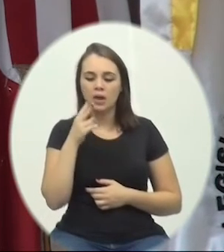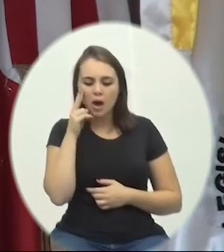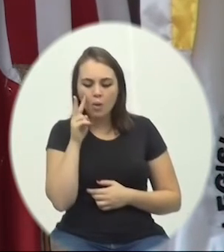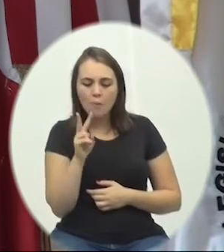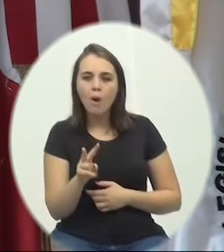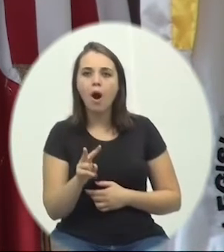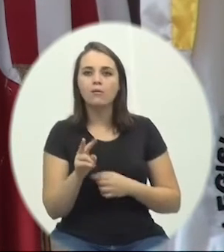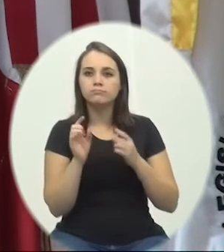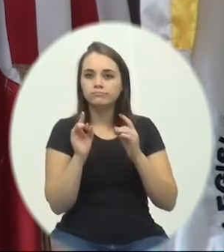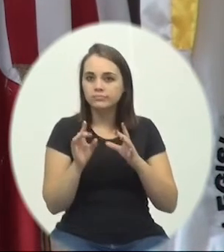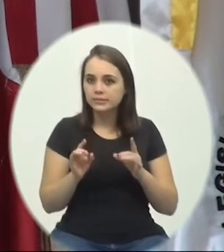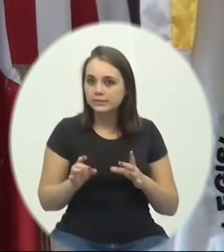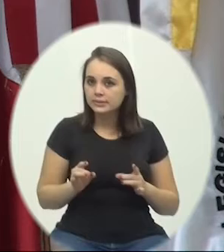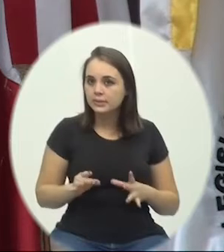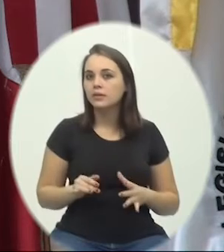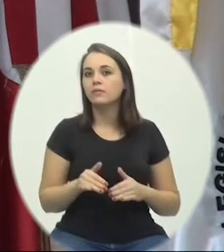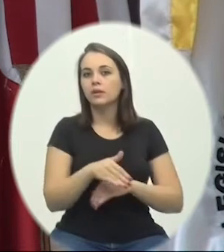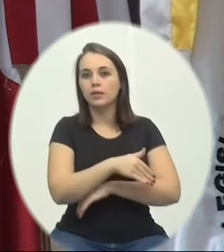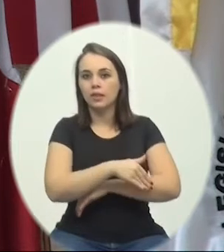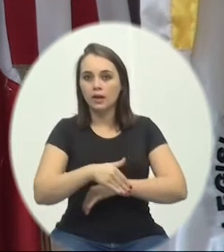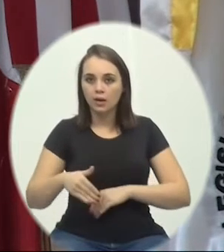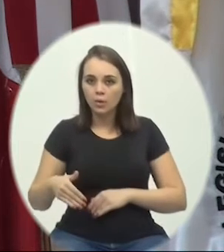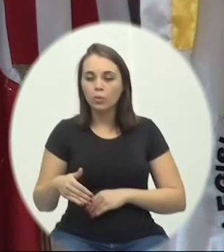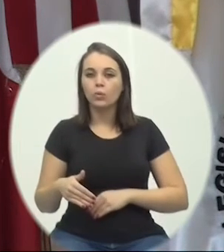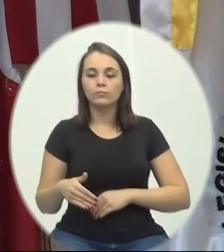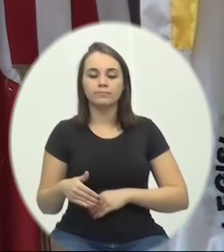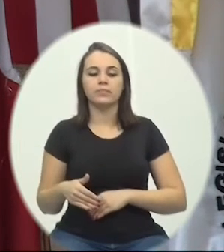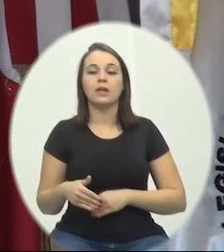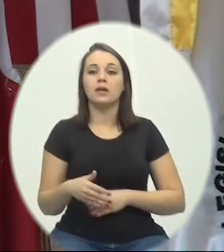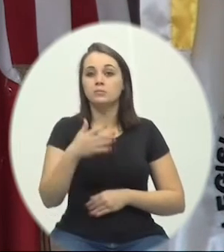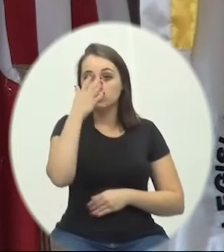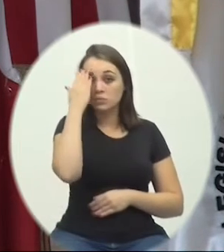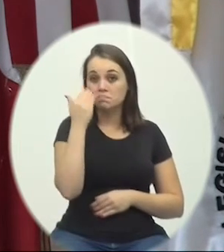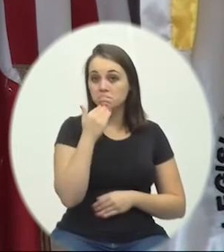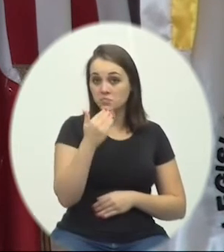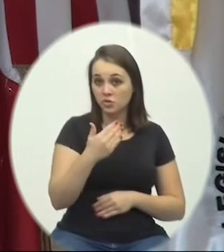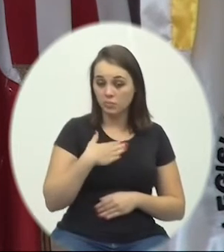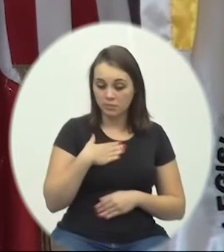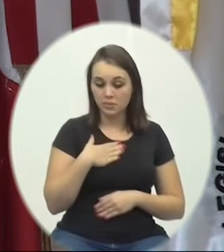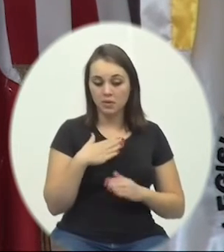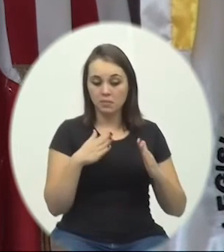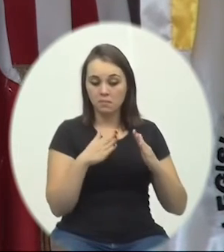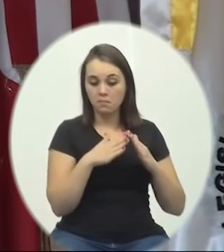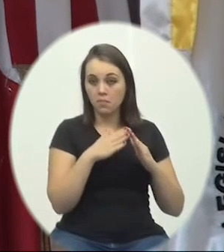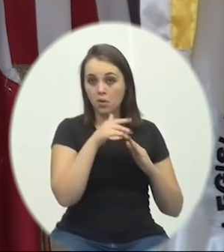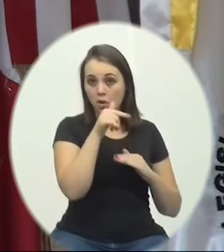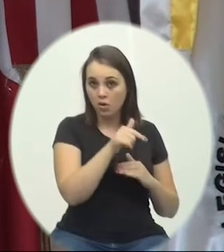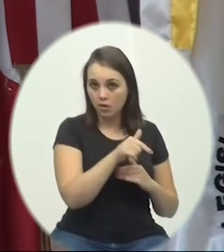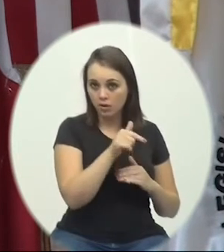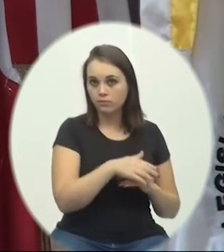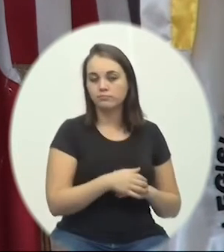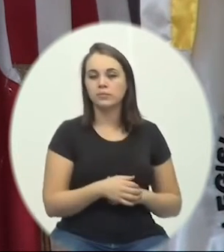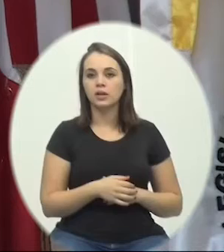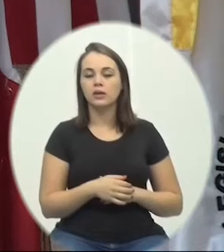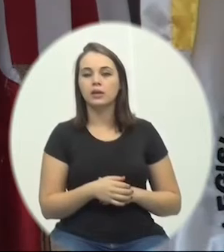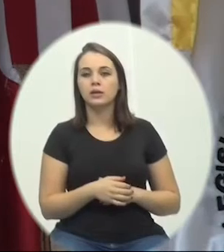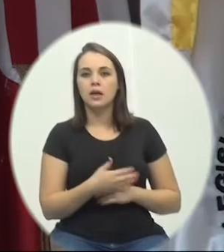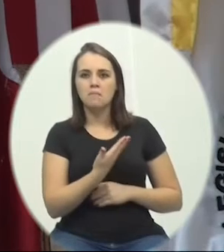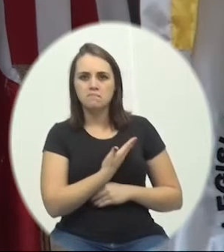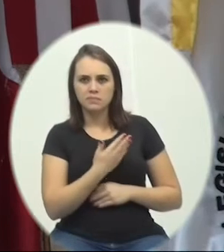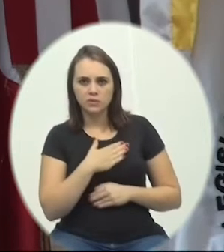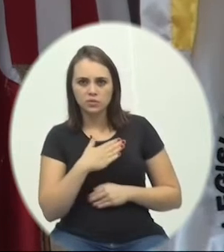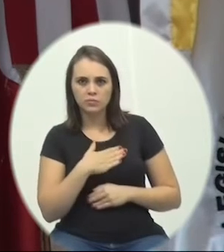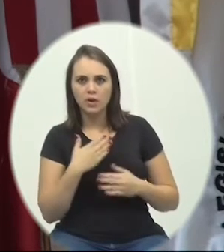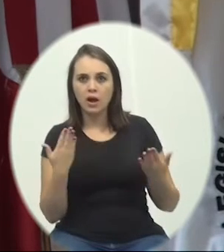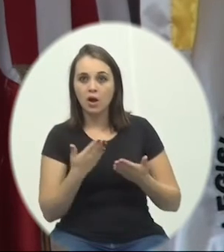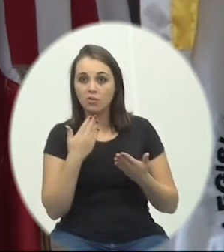e do Antônio Salfer, colega advogado, filho do ex-magistrado Rubens Salfer. Eu pediria para